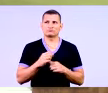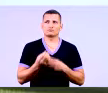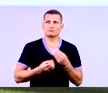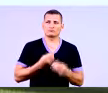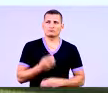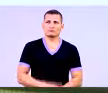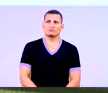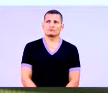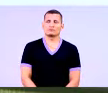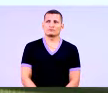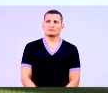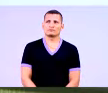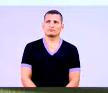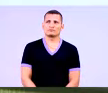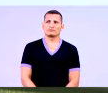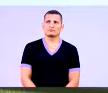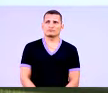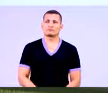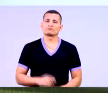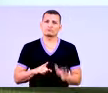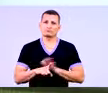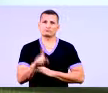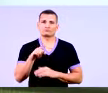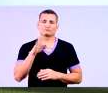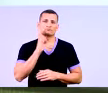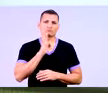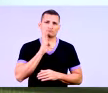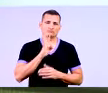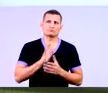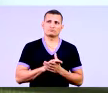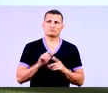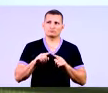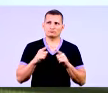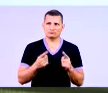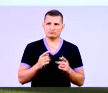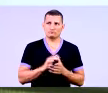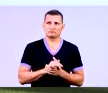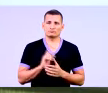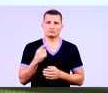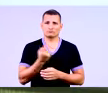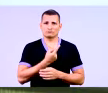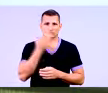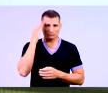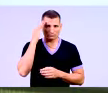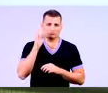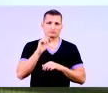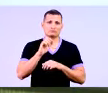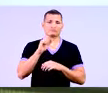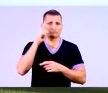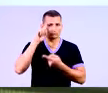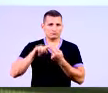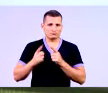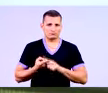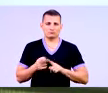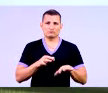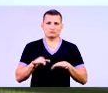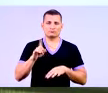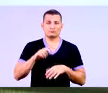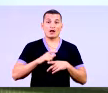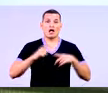eu acho que a pergunta bem pertinente mas há o que a gente está entendendo em lógica de programação um conceito muito amplo